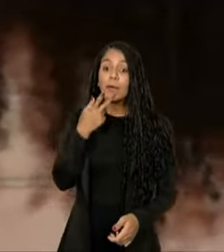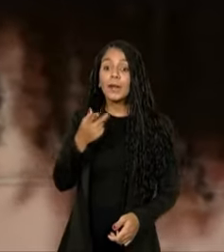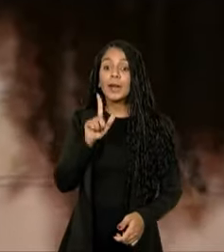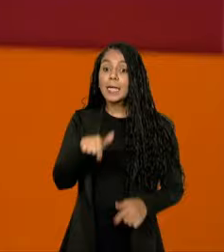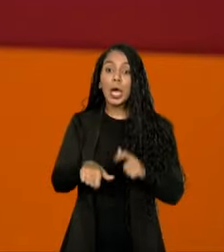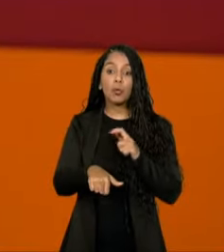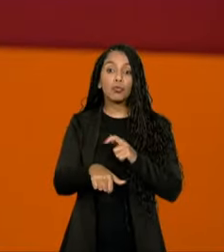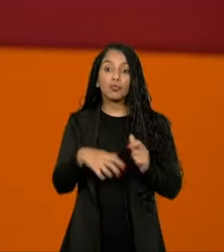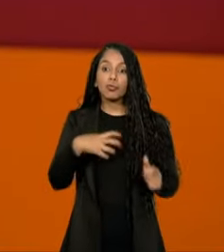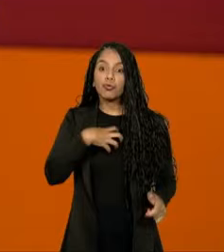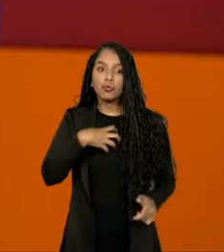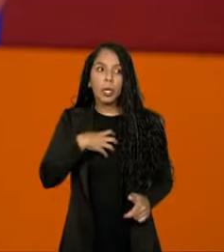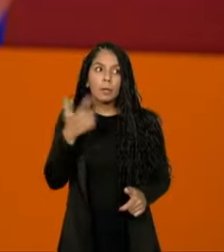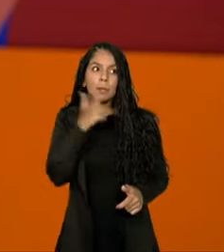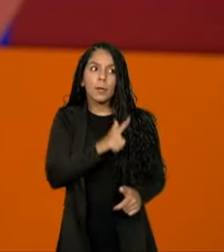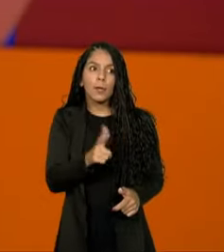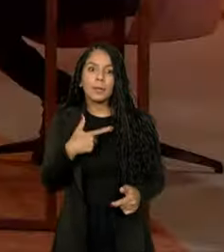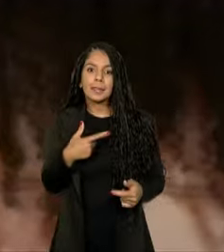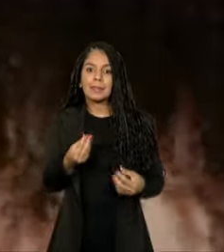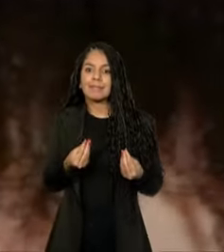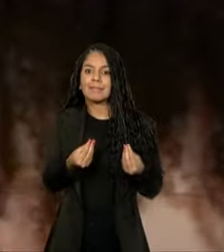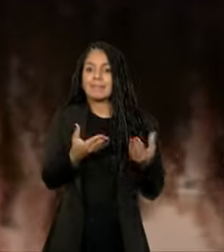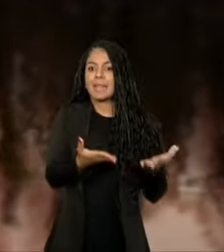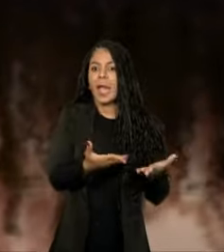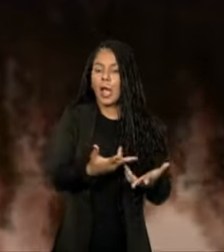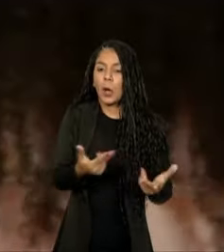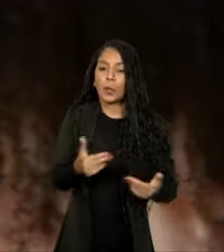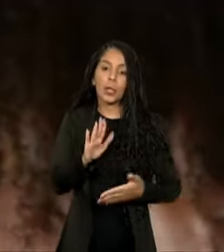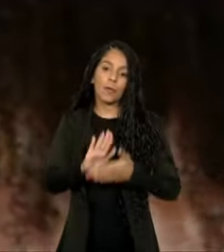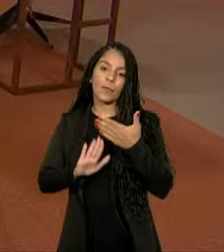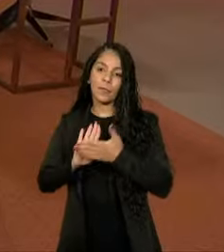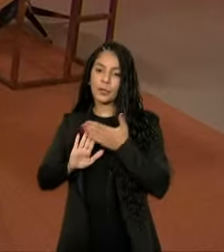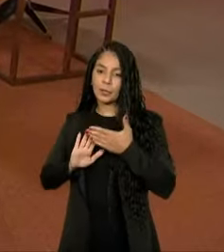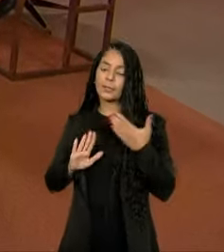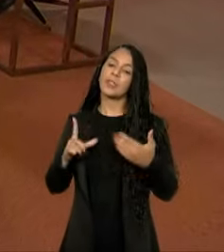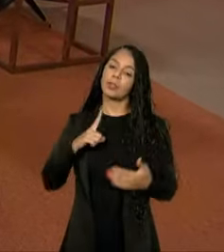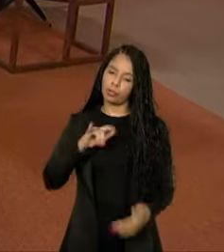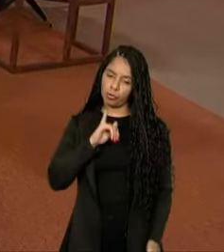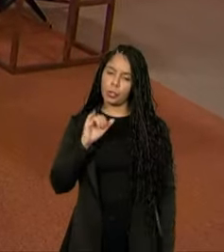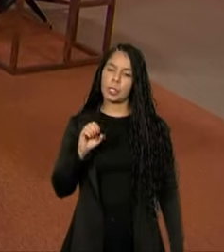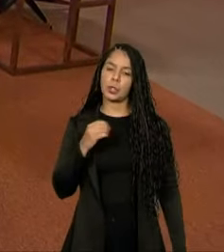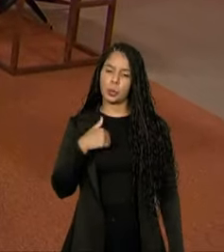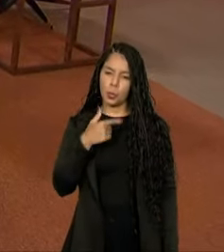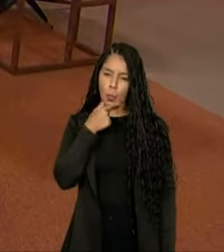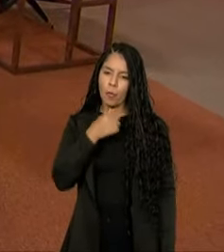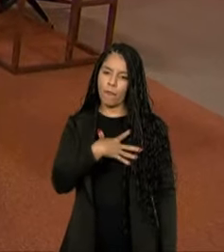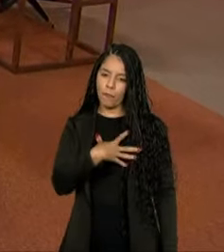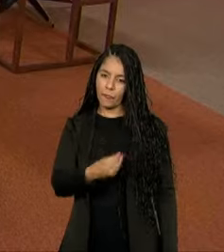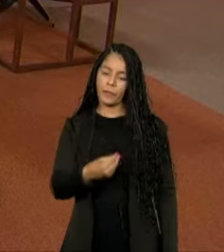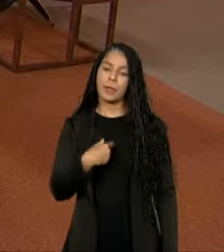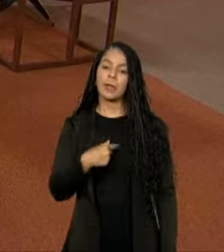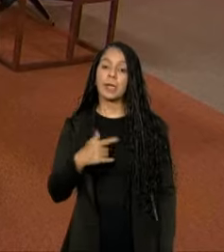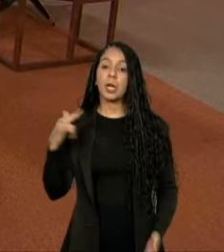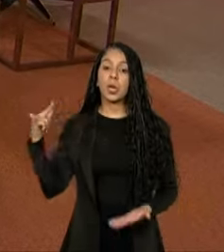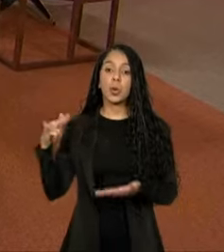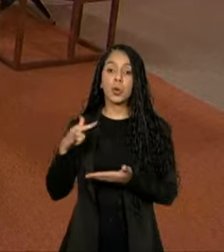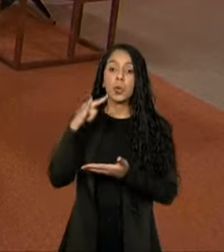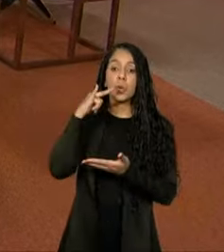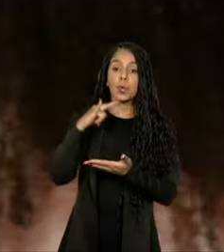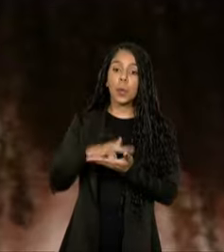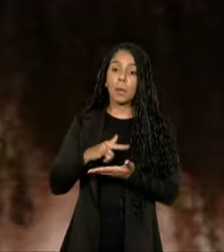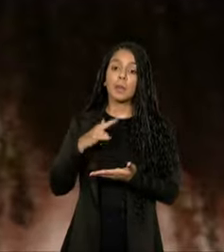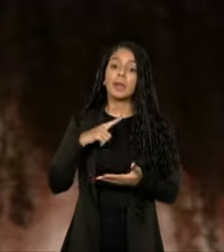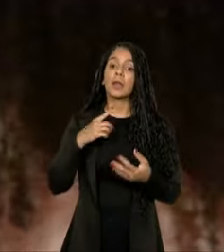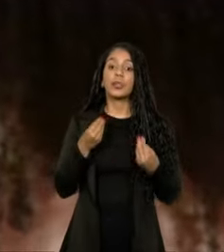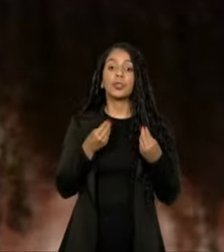né, suprir alguma ausência. Estava normalmente viajando. Eu tinha esse negócio com meu filho. Toda vez no aeroporto eu tinha que uma lembrancinha.